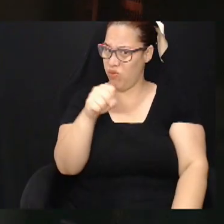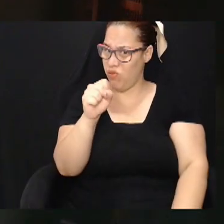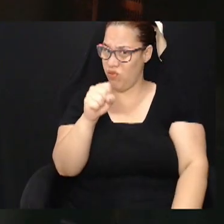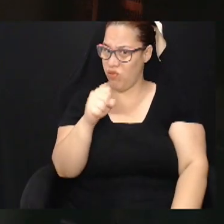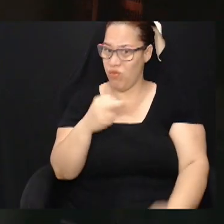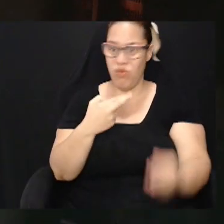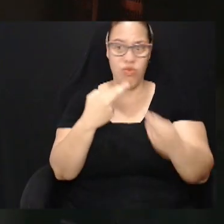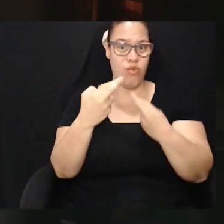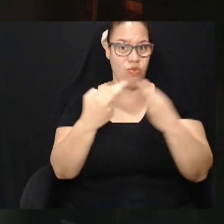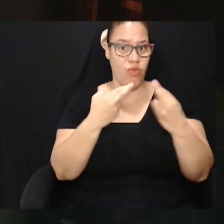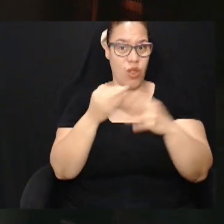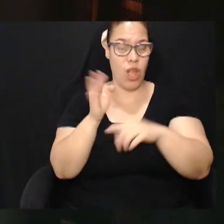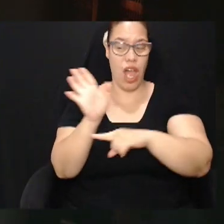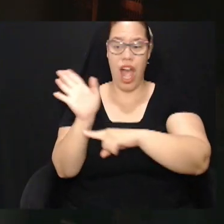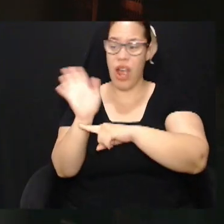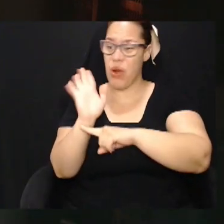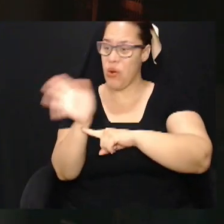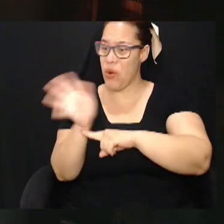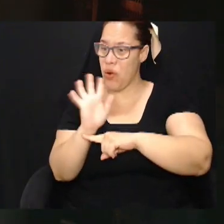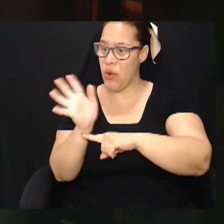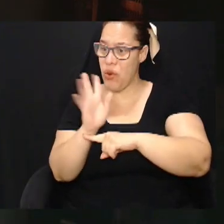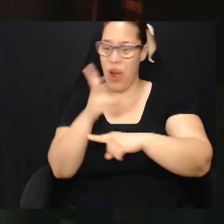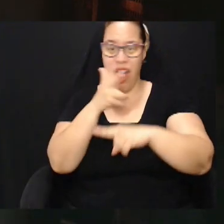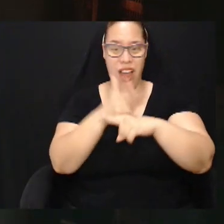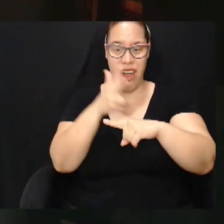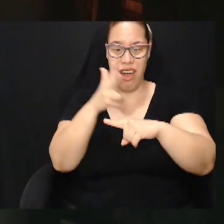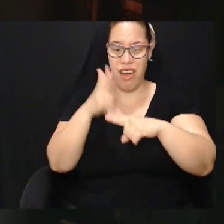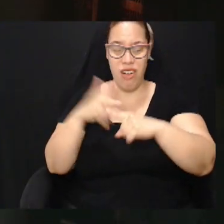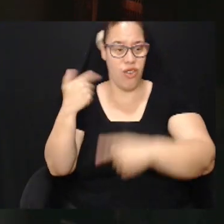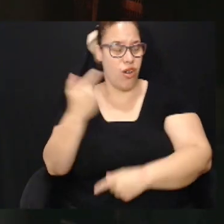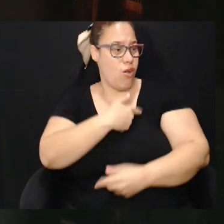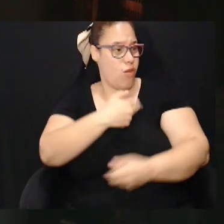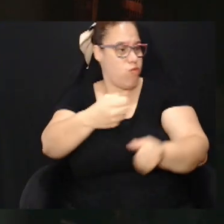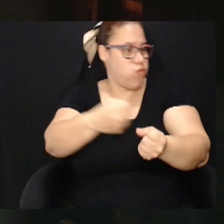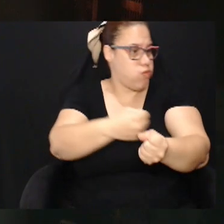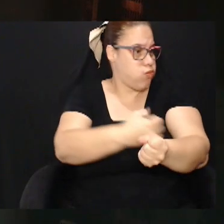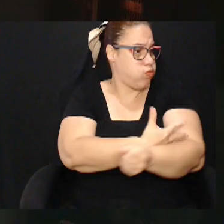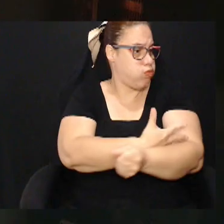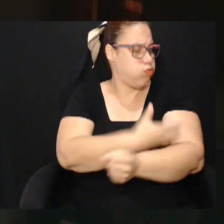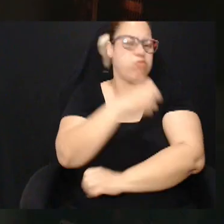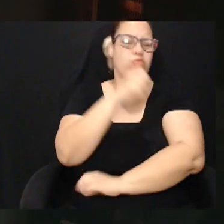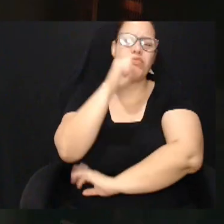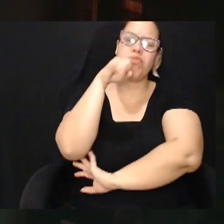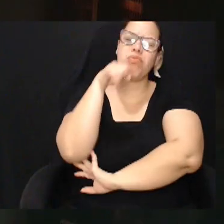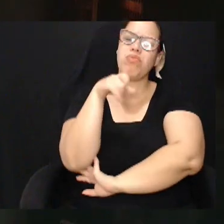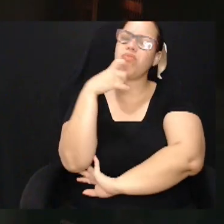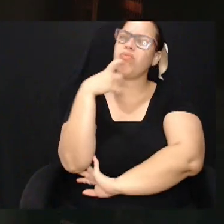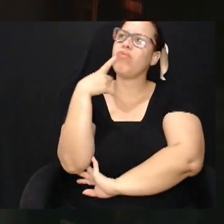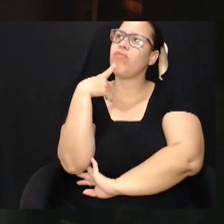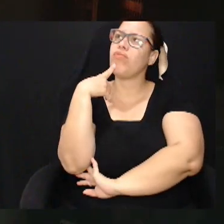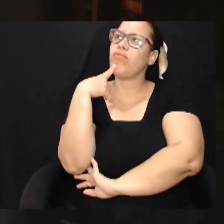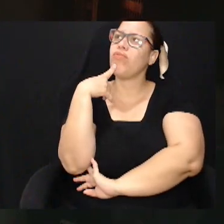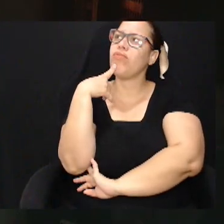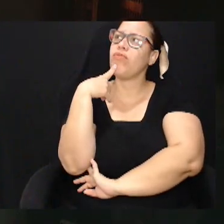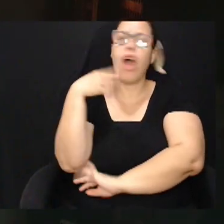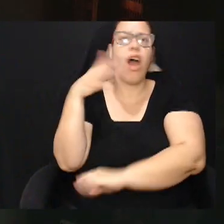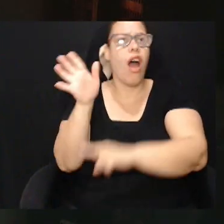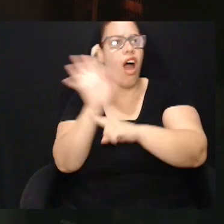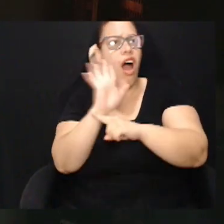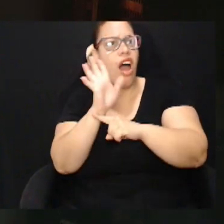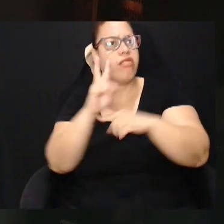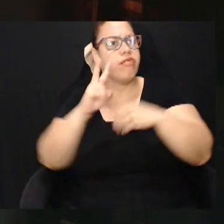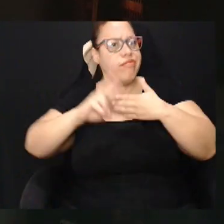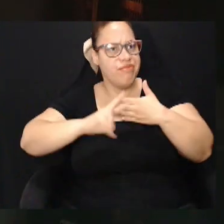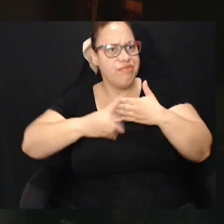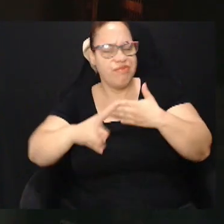os filmes, as séries e as nossas emoções. Será mesmo que aquilo que a gente assiste interfere no que a gente